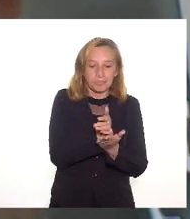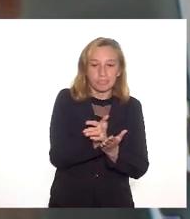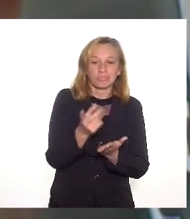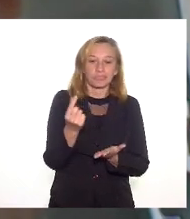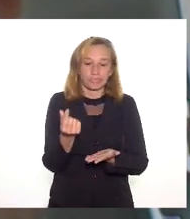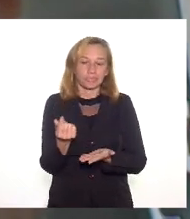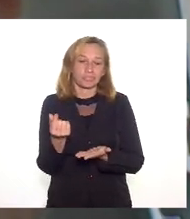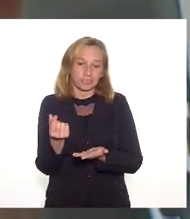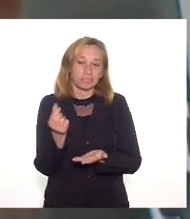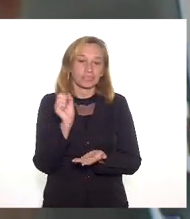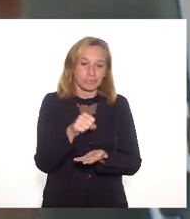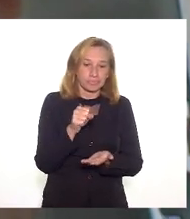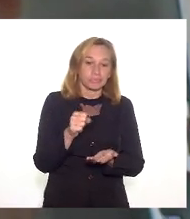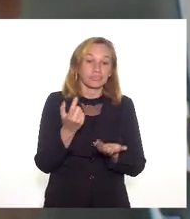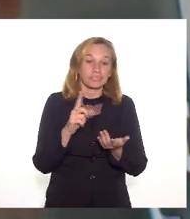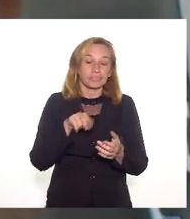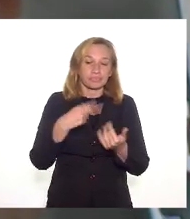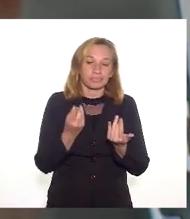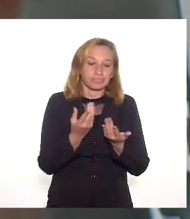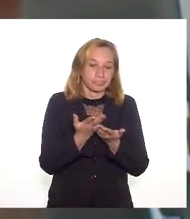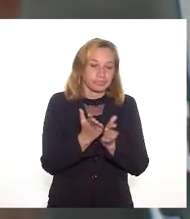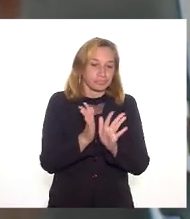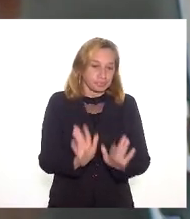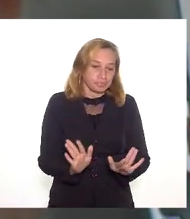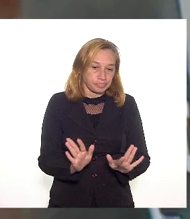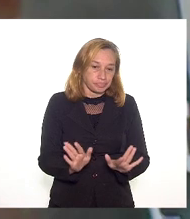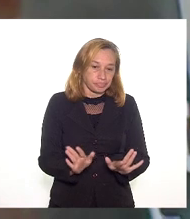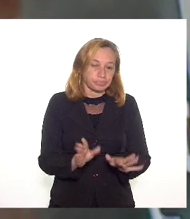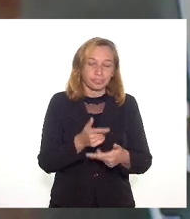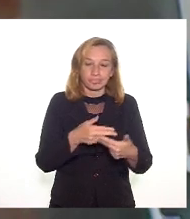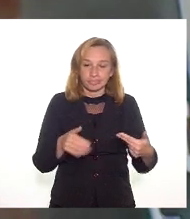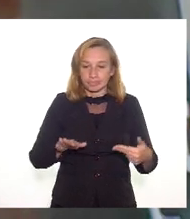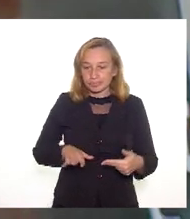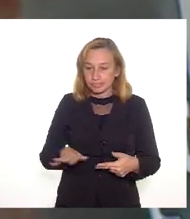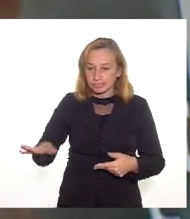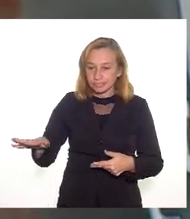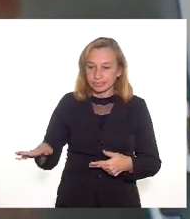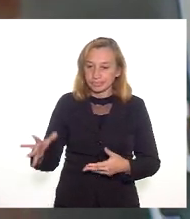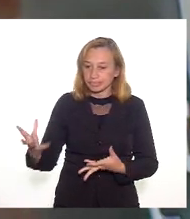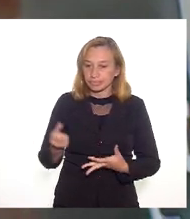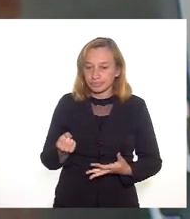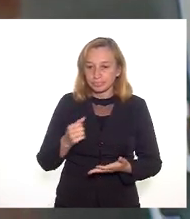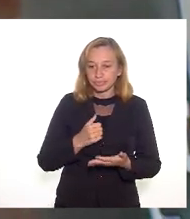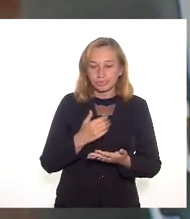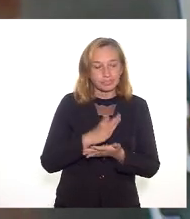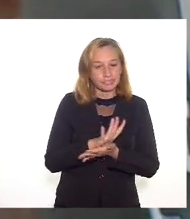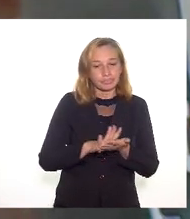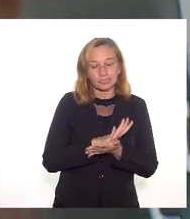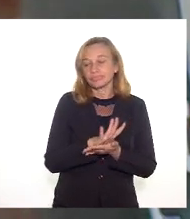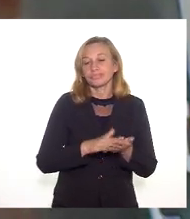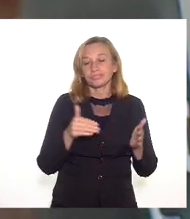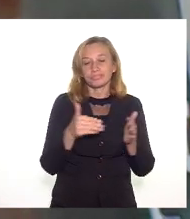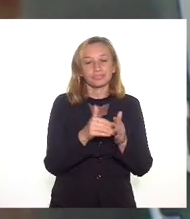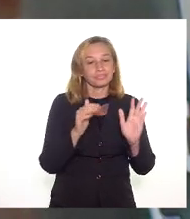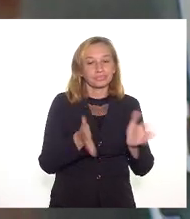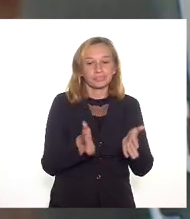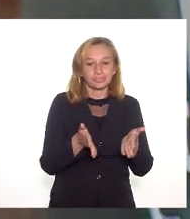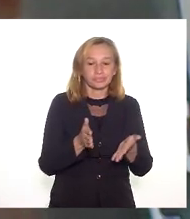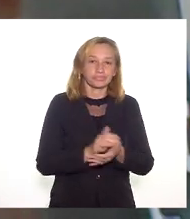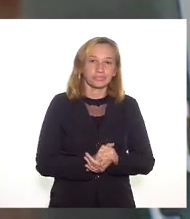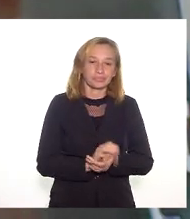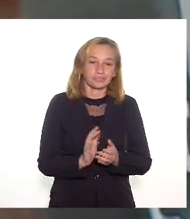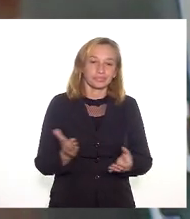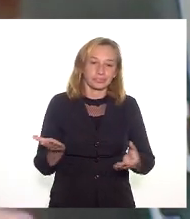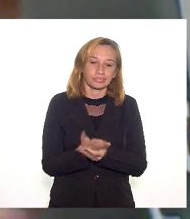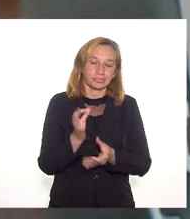Tanto é que o programa deixou de existir de uma hora para outra. E teve várias comunidades que eram sem receber, até hoje, o óculos que foi feito lá atrás de uma tal de uma